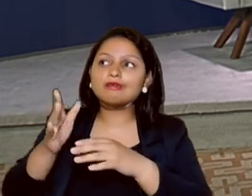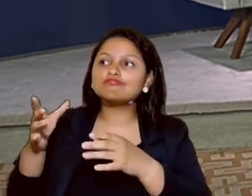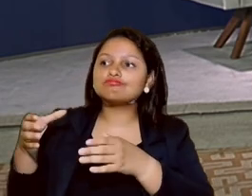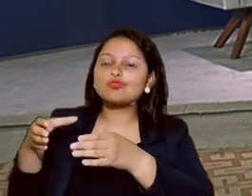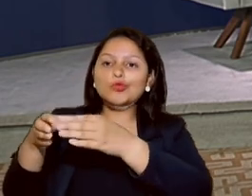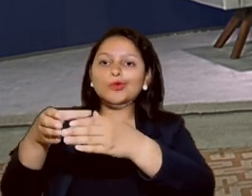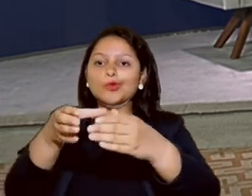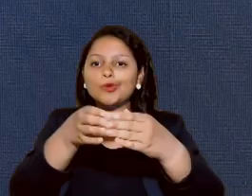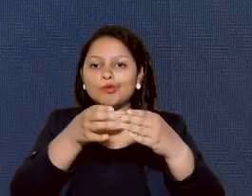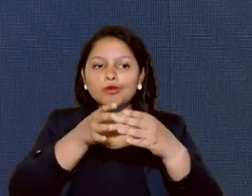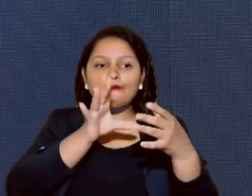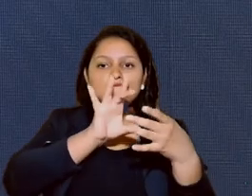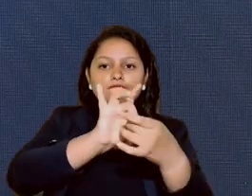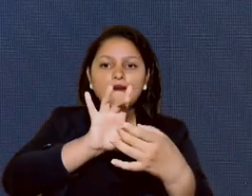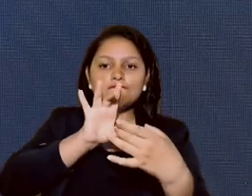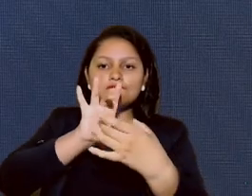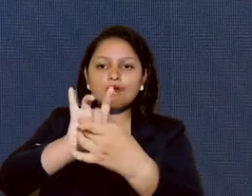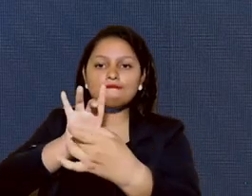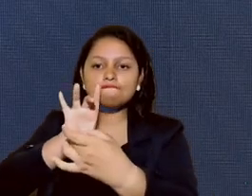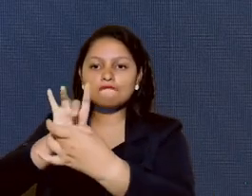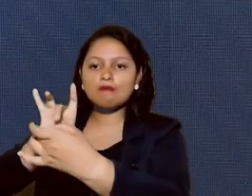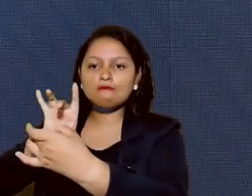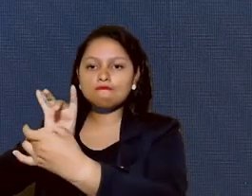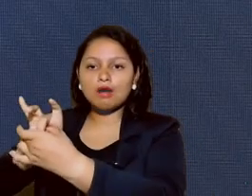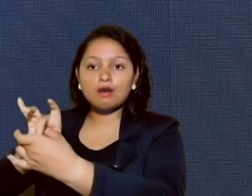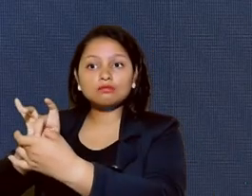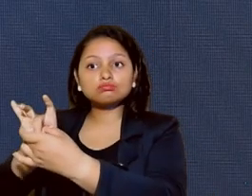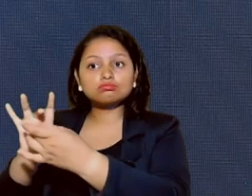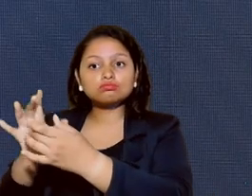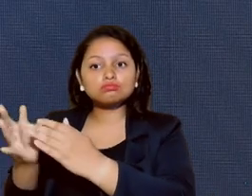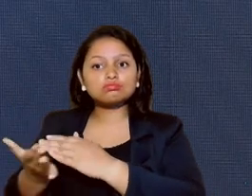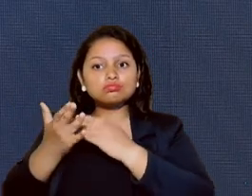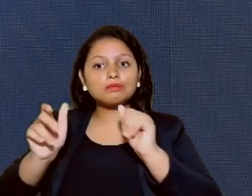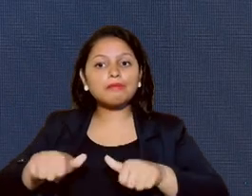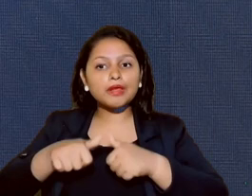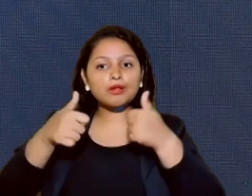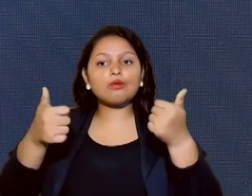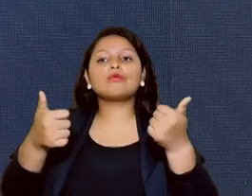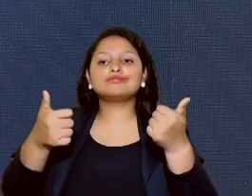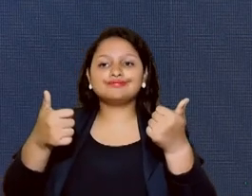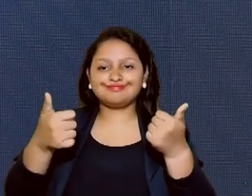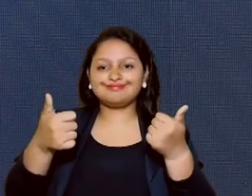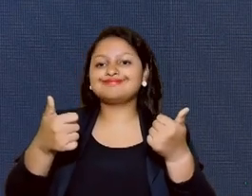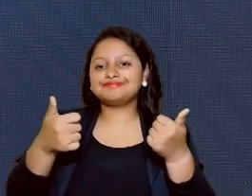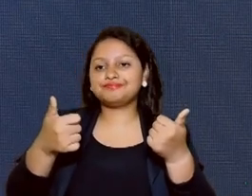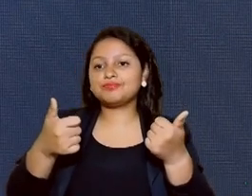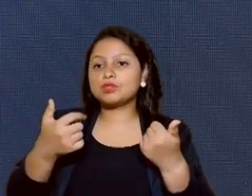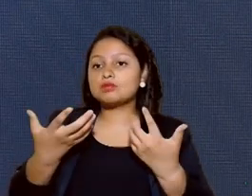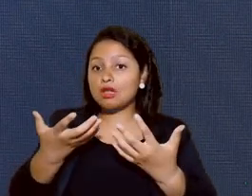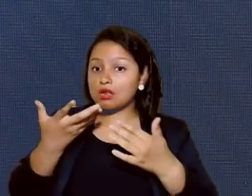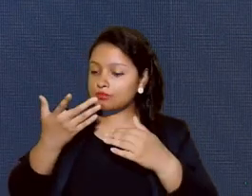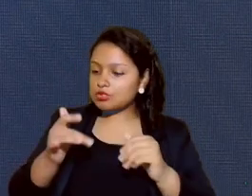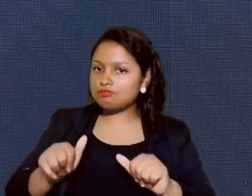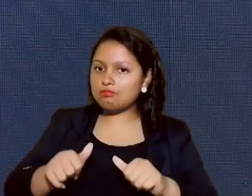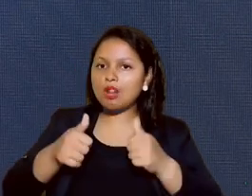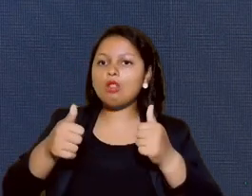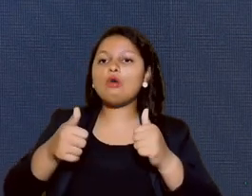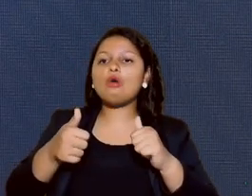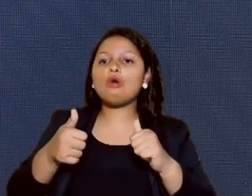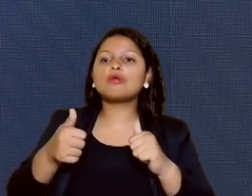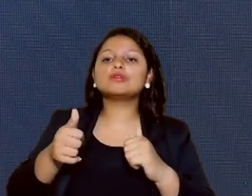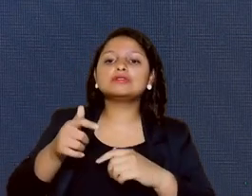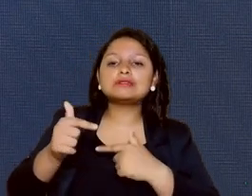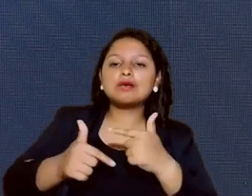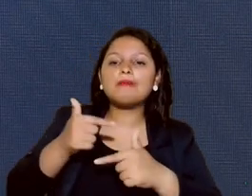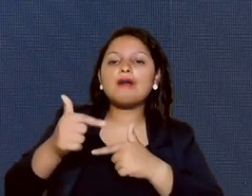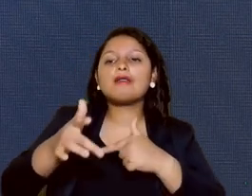você ser um bicho estático único ali e então a gente acredita que a gente quer ser muito bom em produtos serviços financeiro